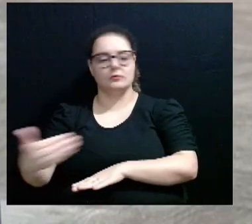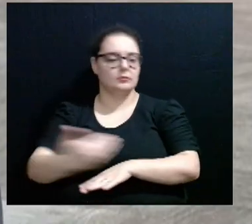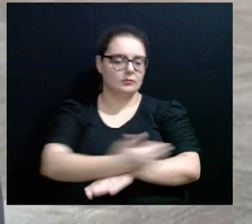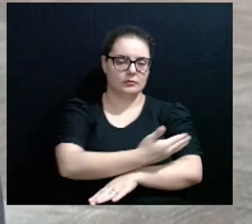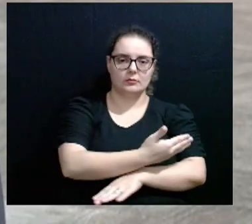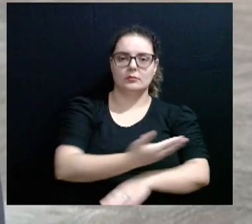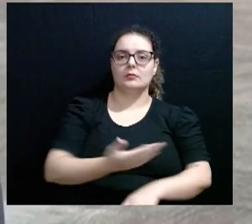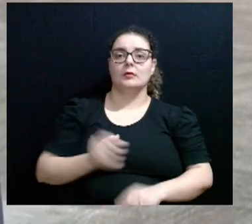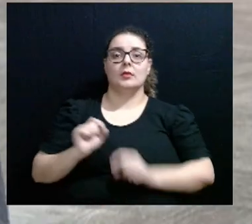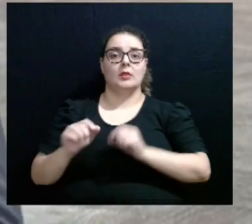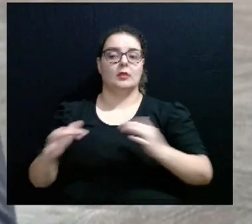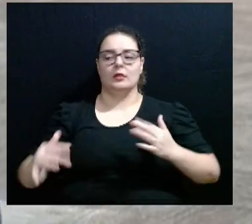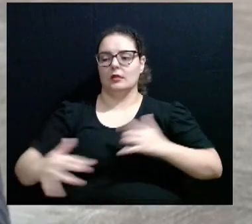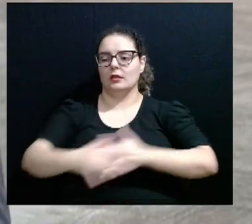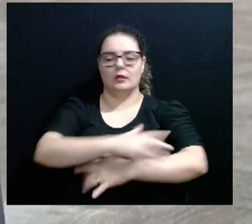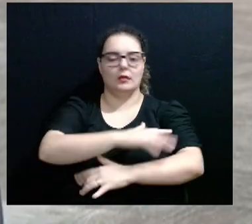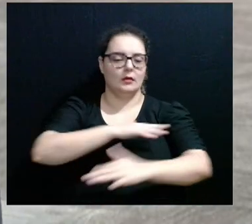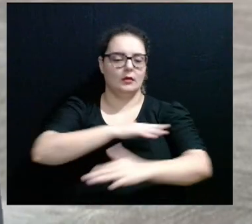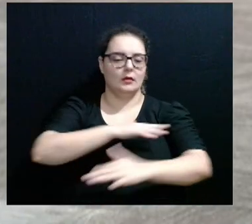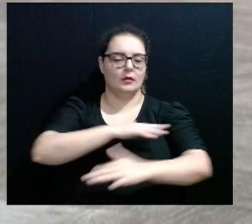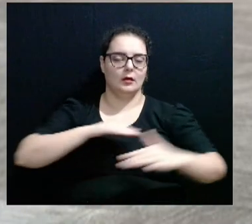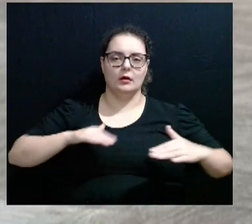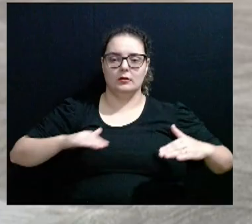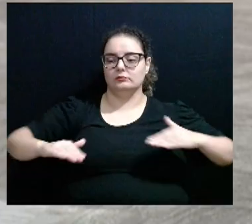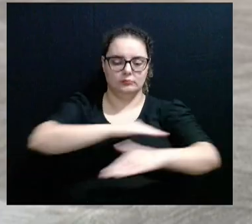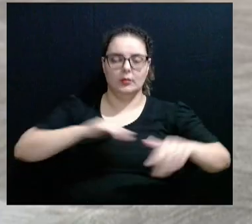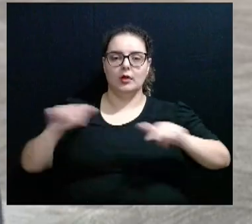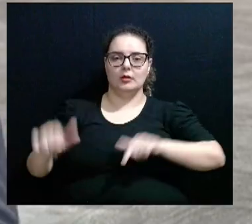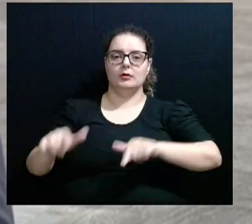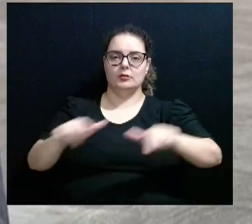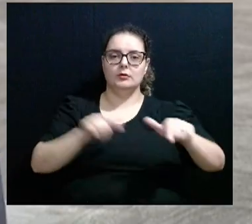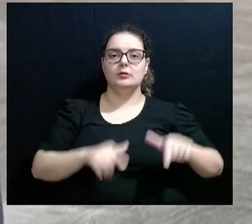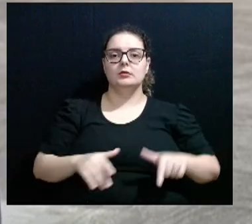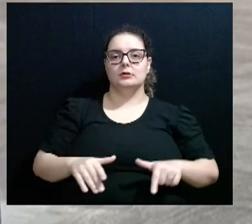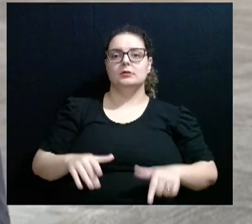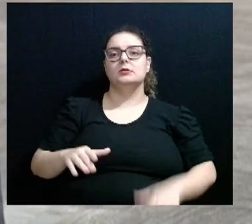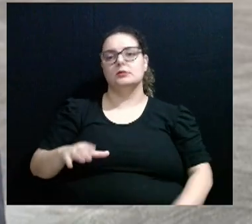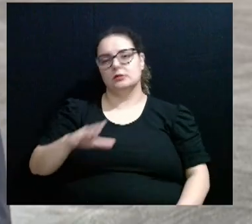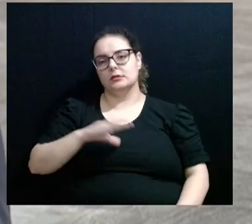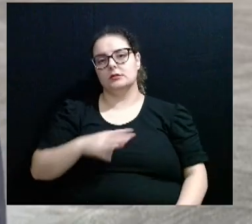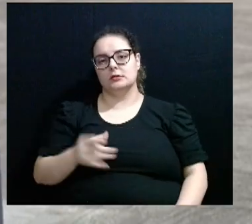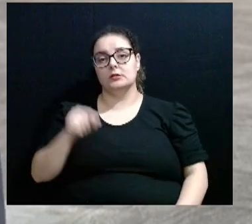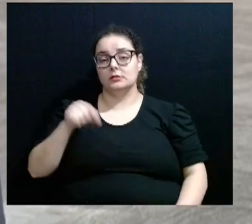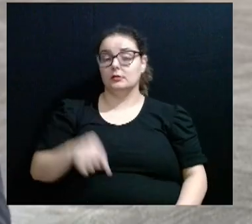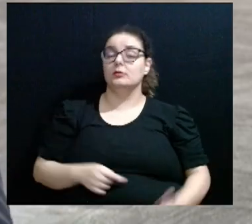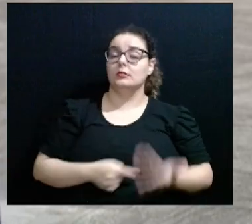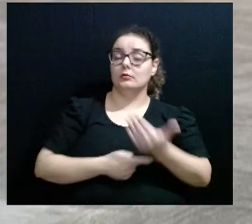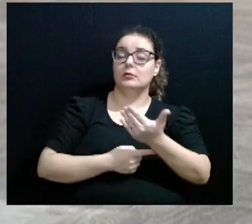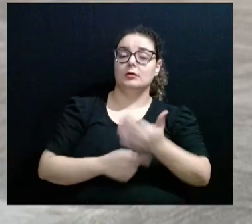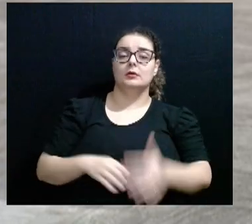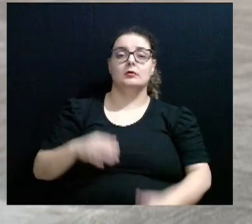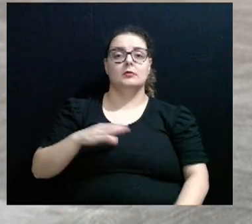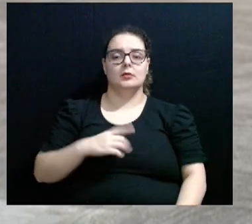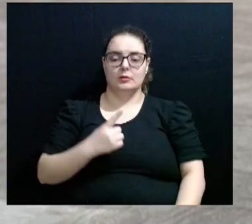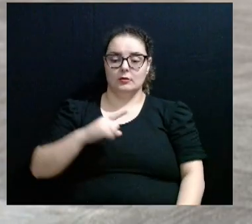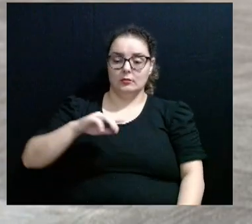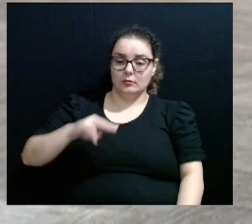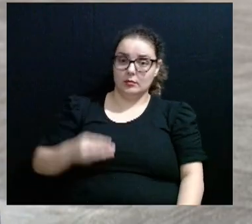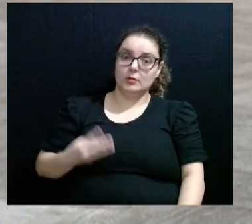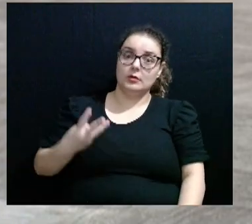circula nos ambientes ali da cidade. Então essa tecnologia, numa cidade com 1 milhão, quase 1 milhão e